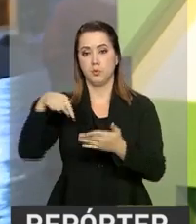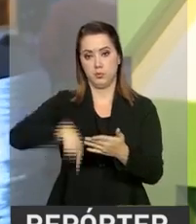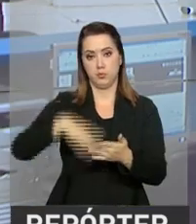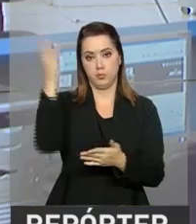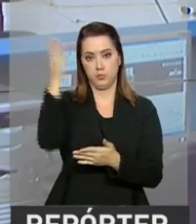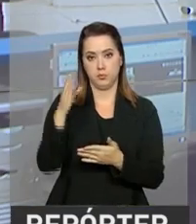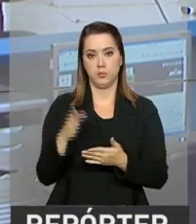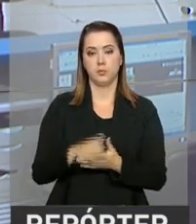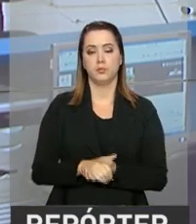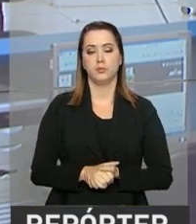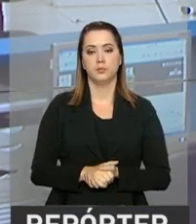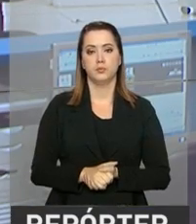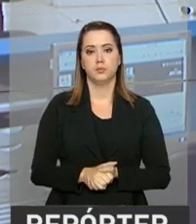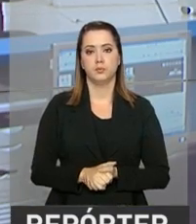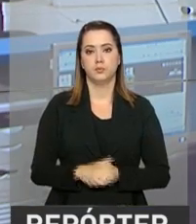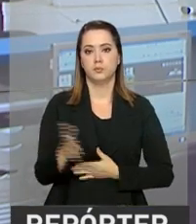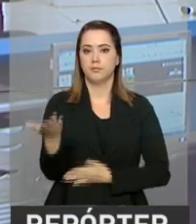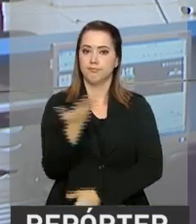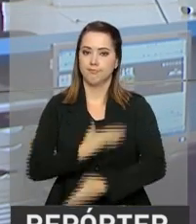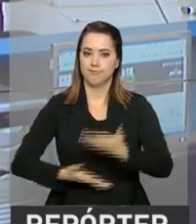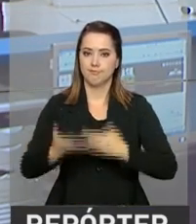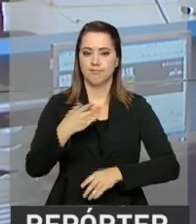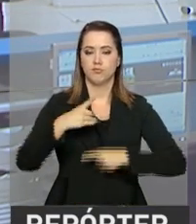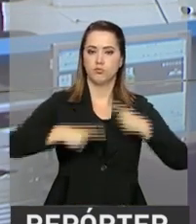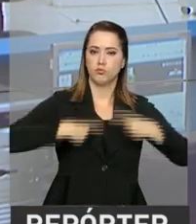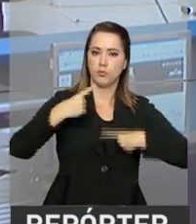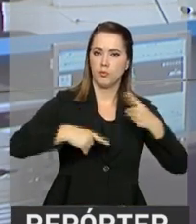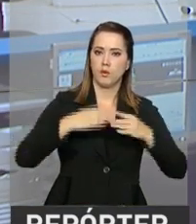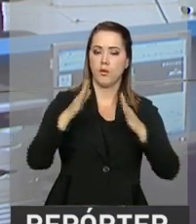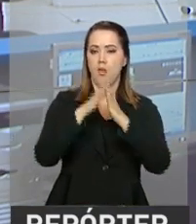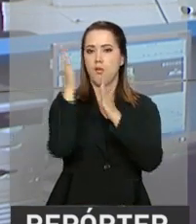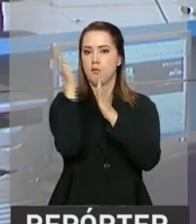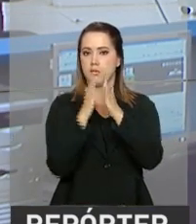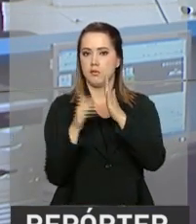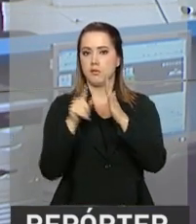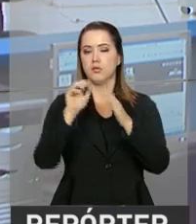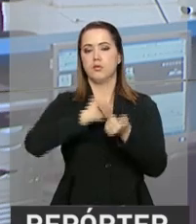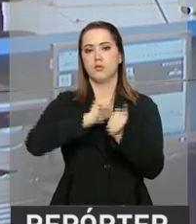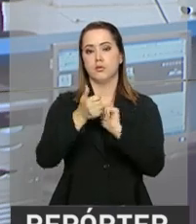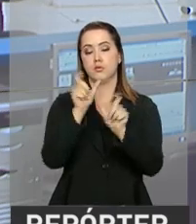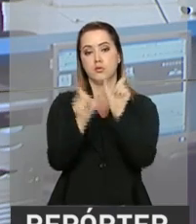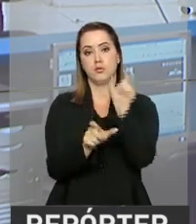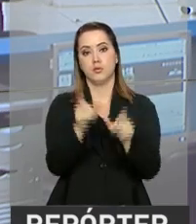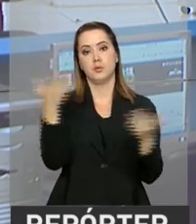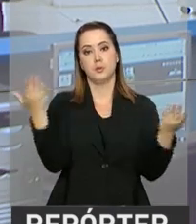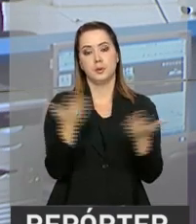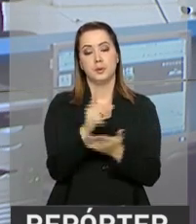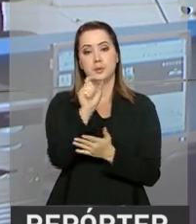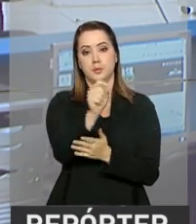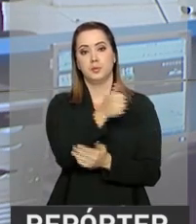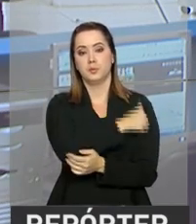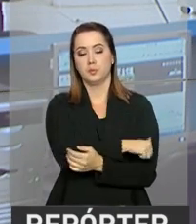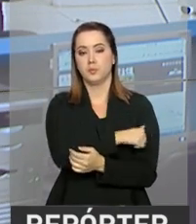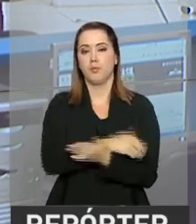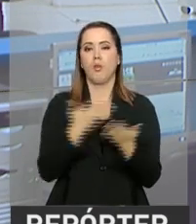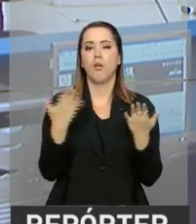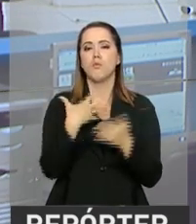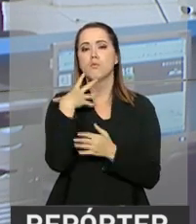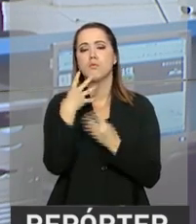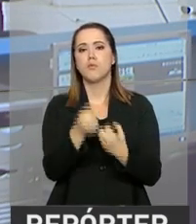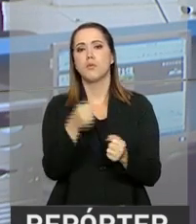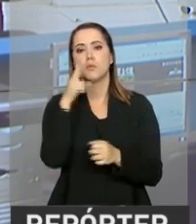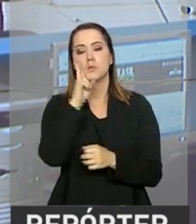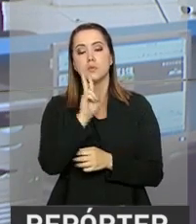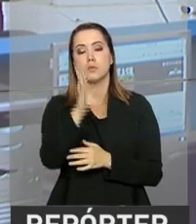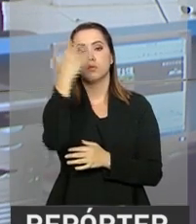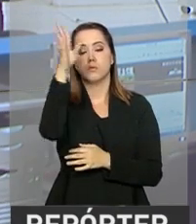Brasil. Negócios em debate na Casa Brasil e esporte sendo disputado nas arenas. Vamos ver como é que está o quadro